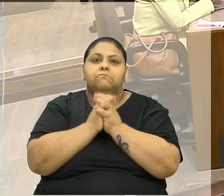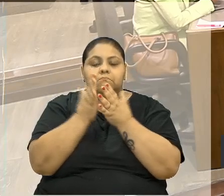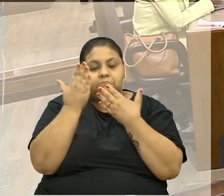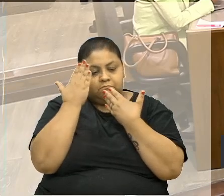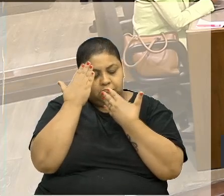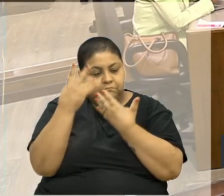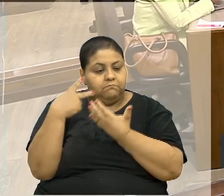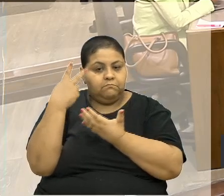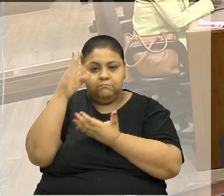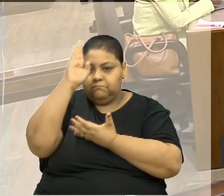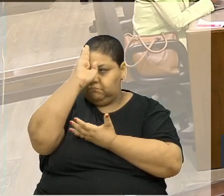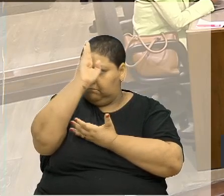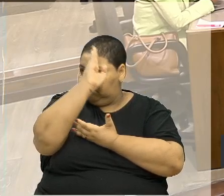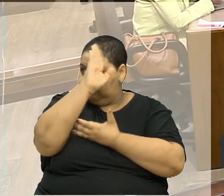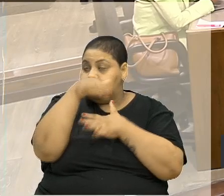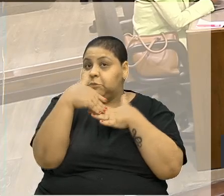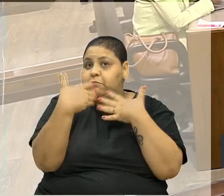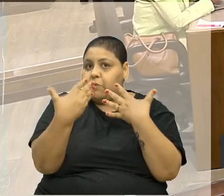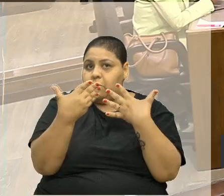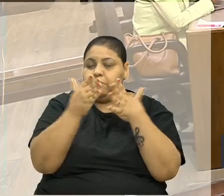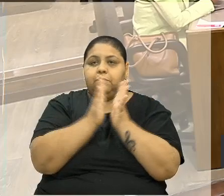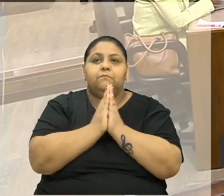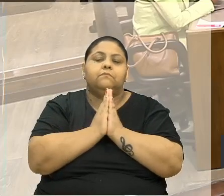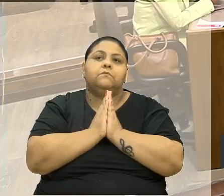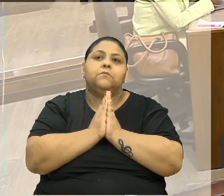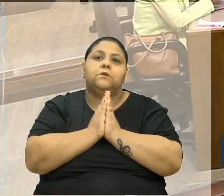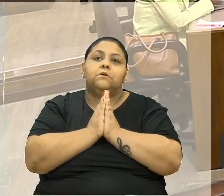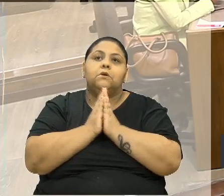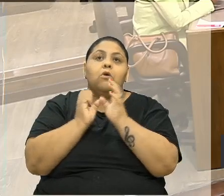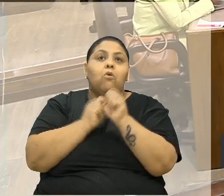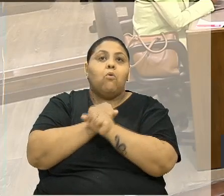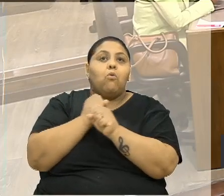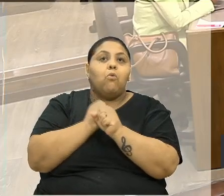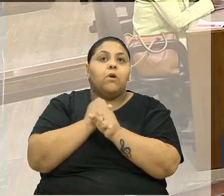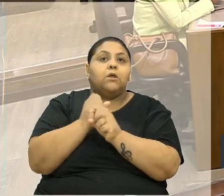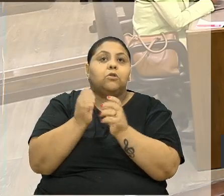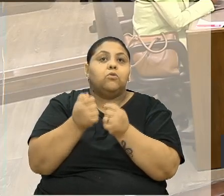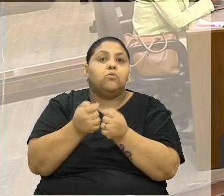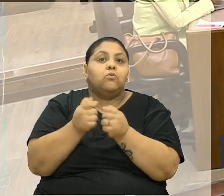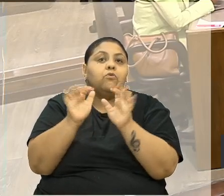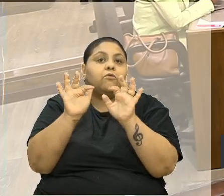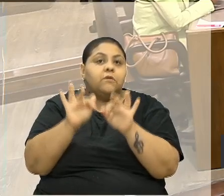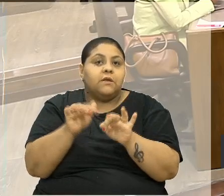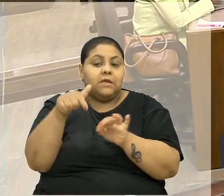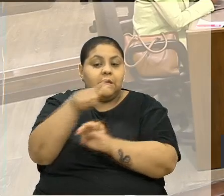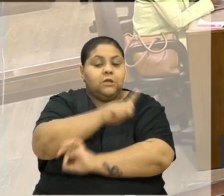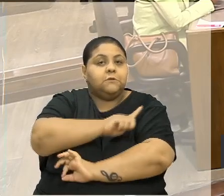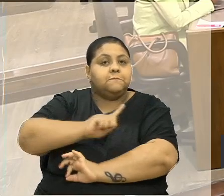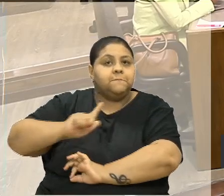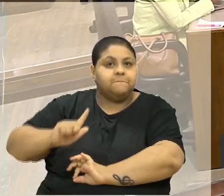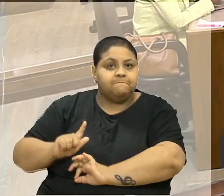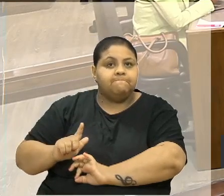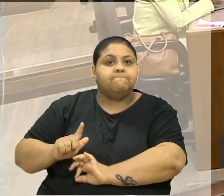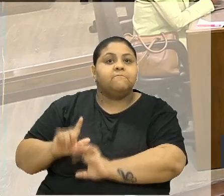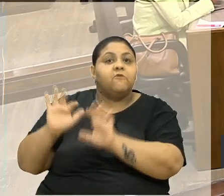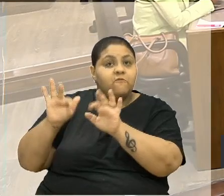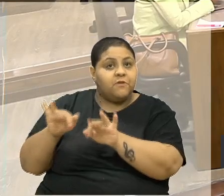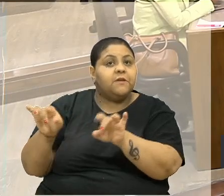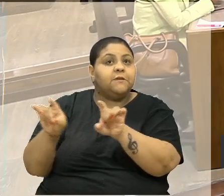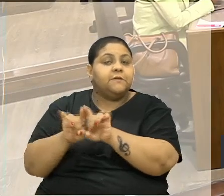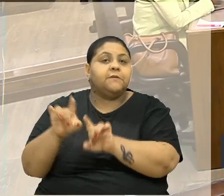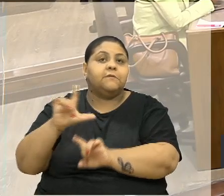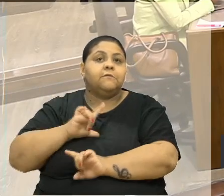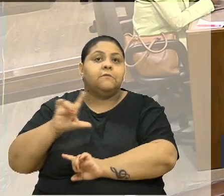Obrigado, vereador Bressan. Bom, o ano está acabando e esse governo, né, acaba também. Nós temos